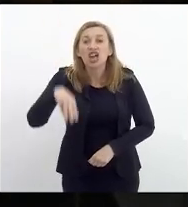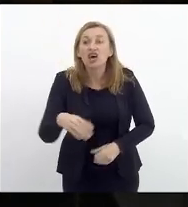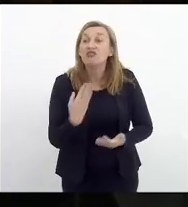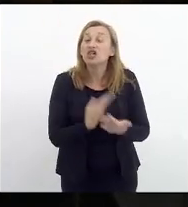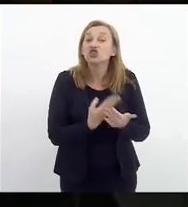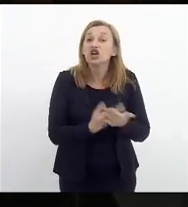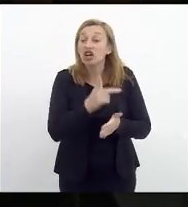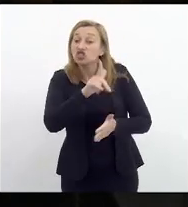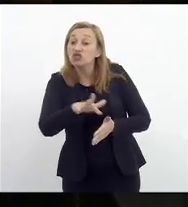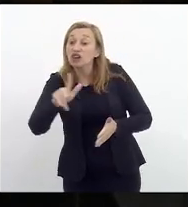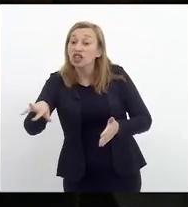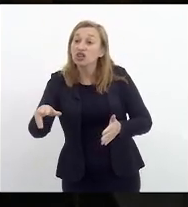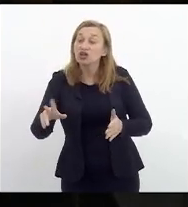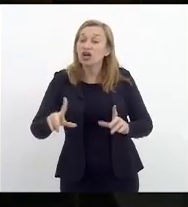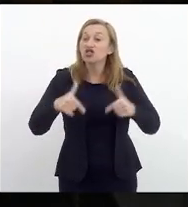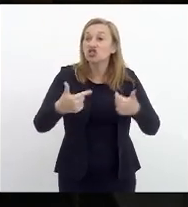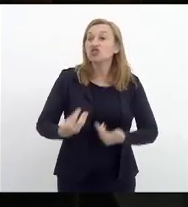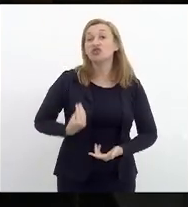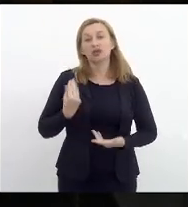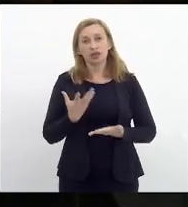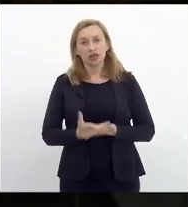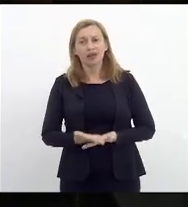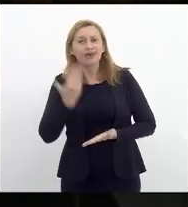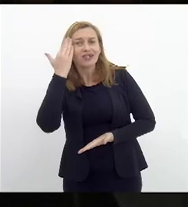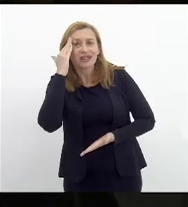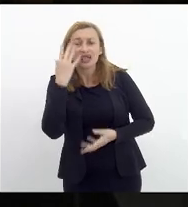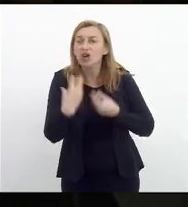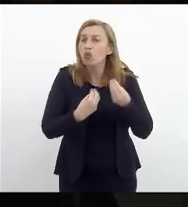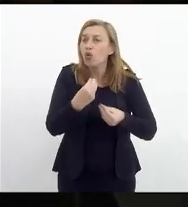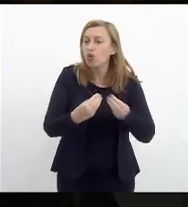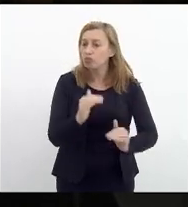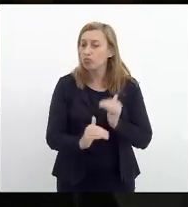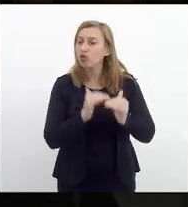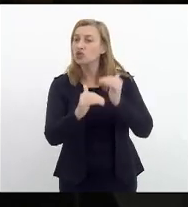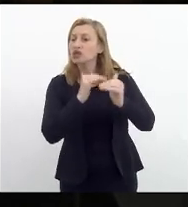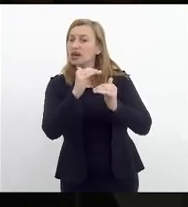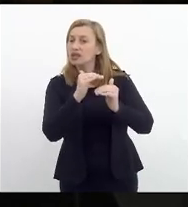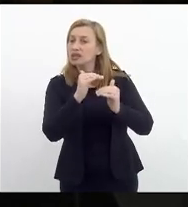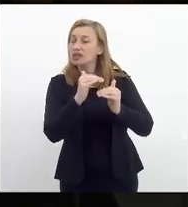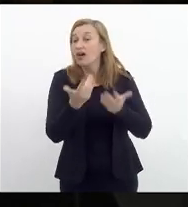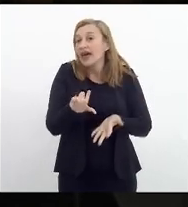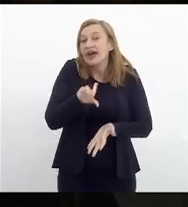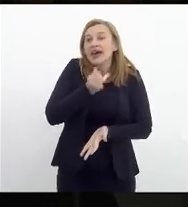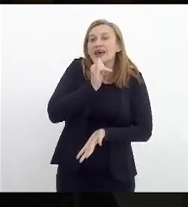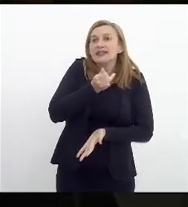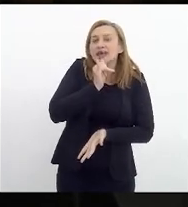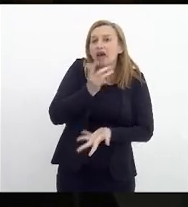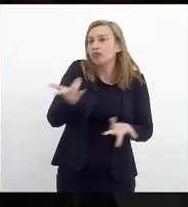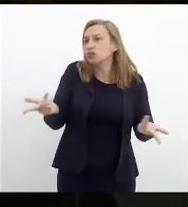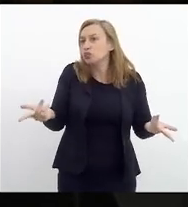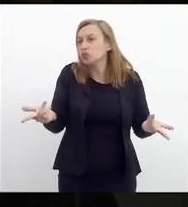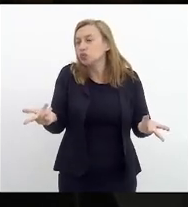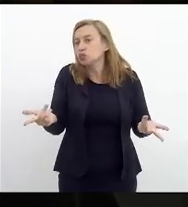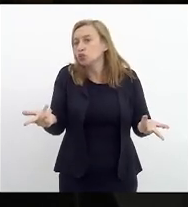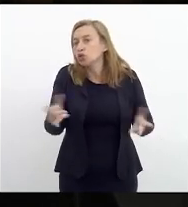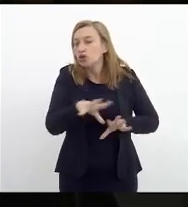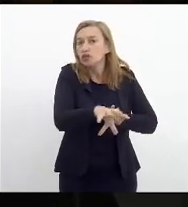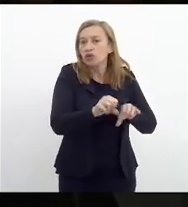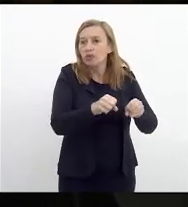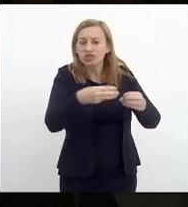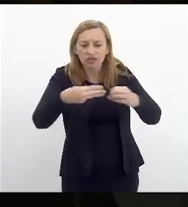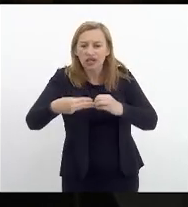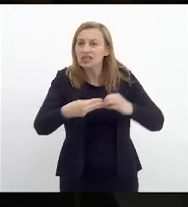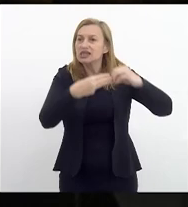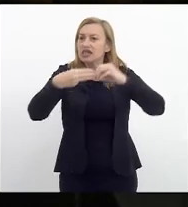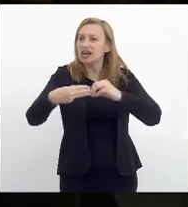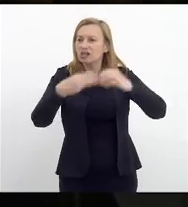diferentes formas de vida, entender como se dá o processo celular, por exemplo, de formação das células,